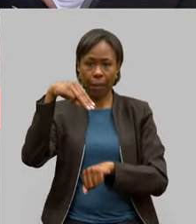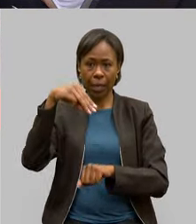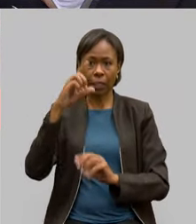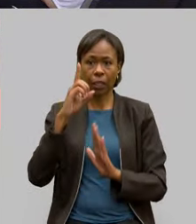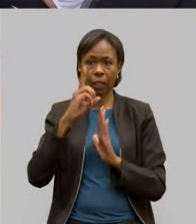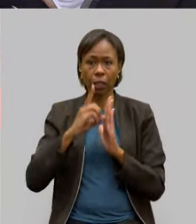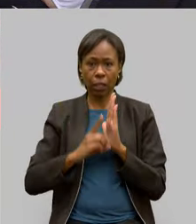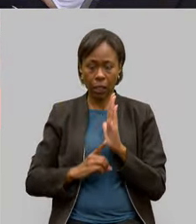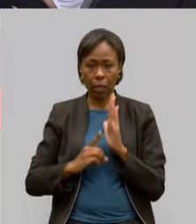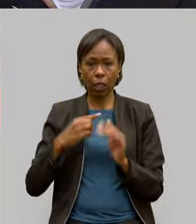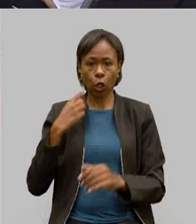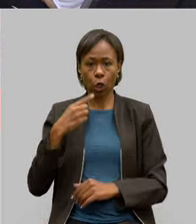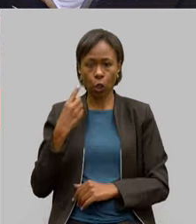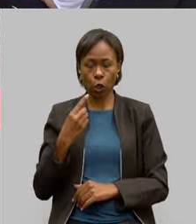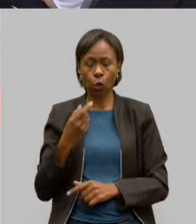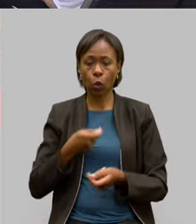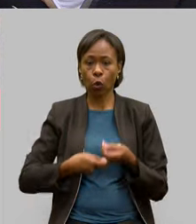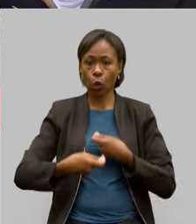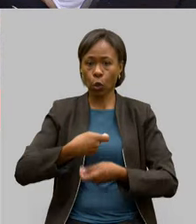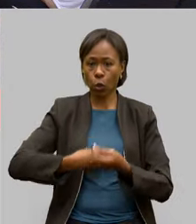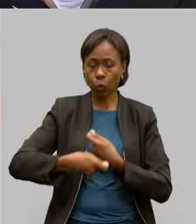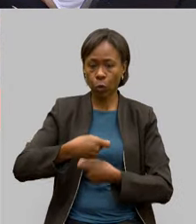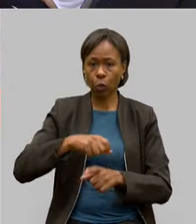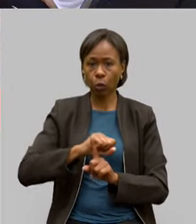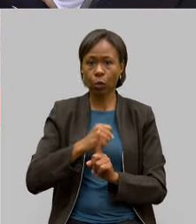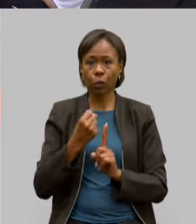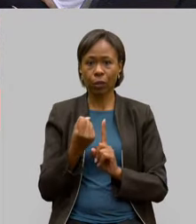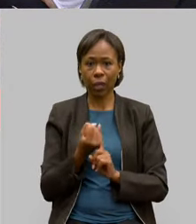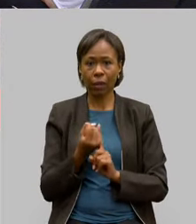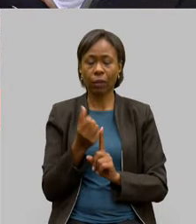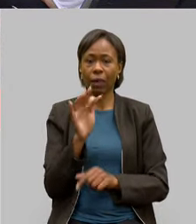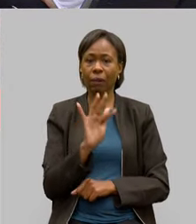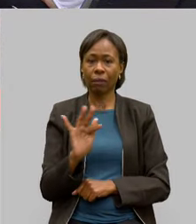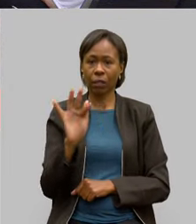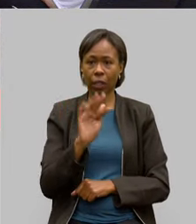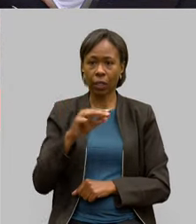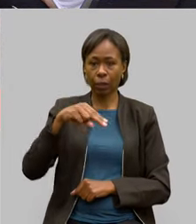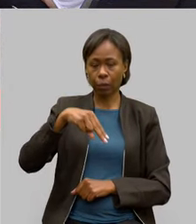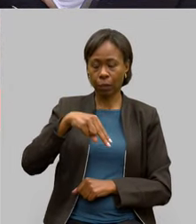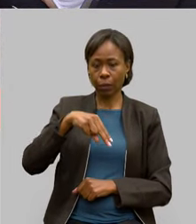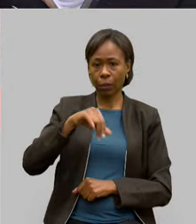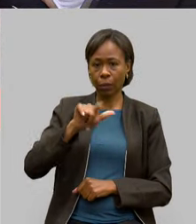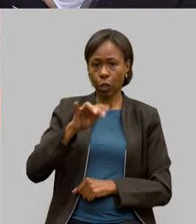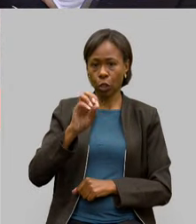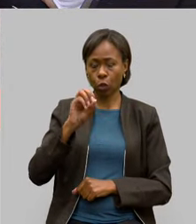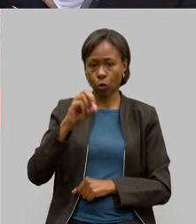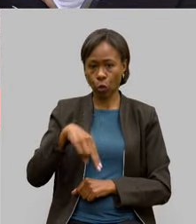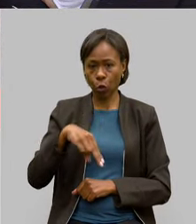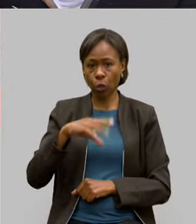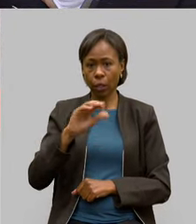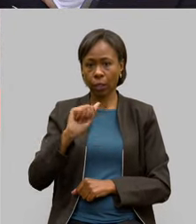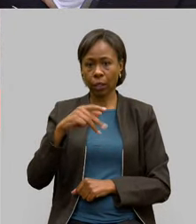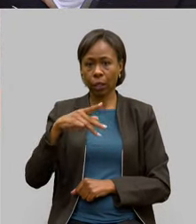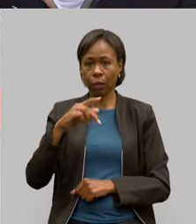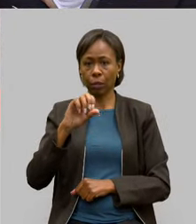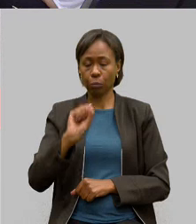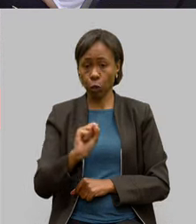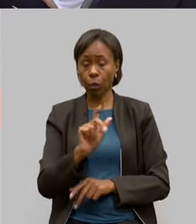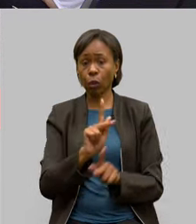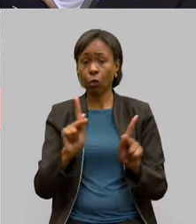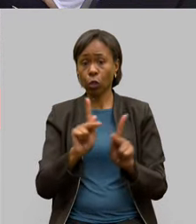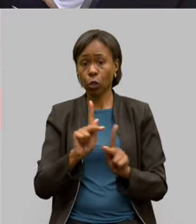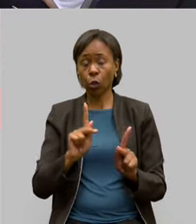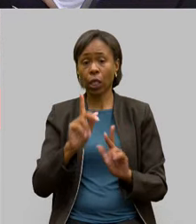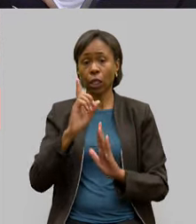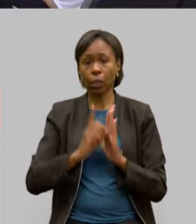nas relações econômicas e sociais pela Faculdade Milton Campos e professora de Direito Penal e processo